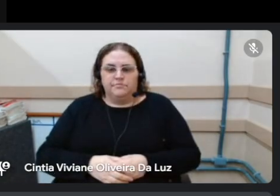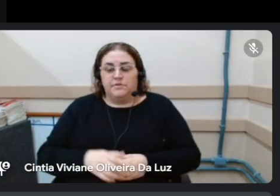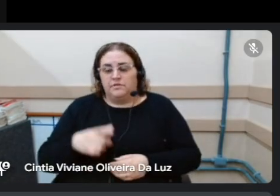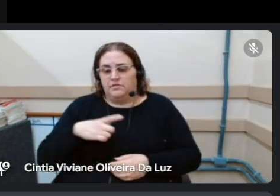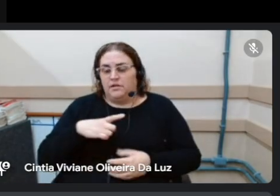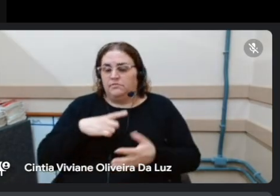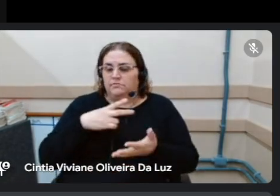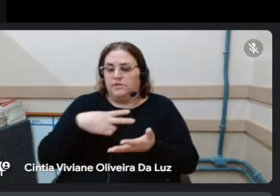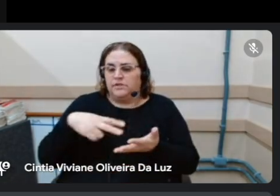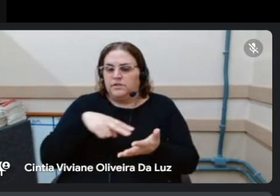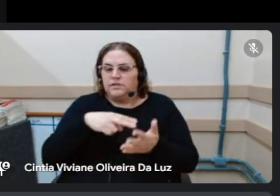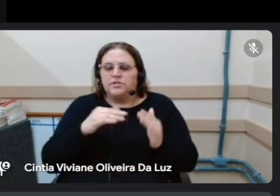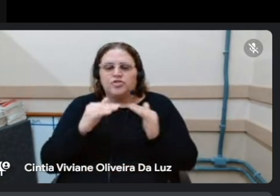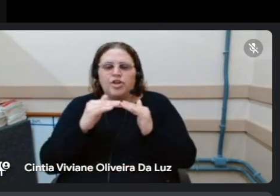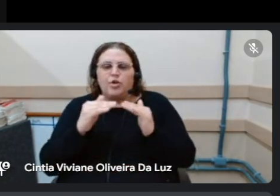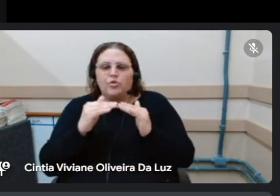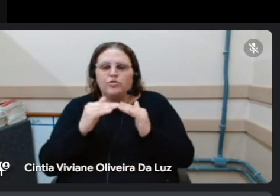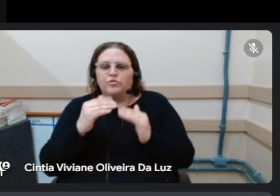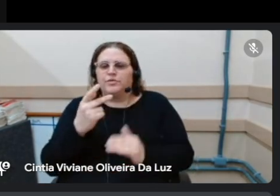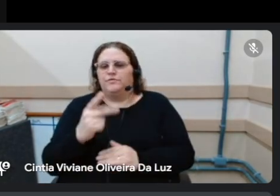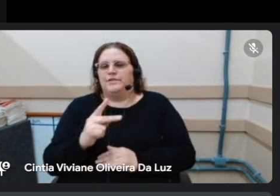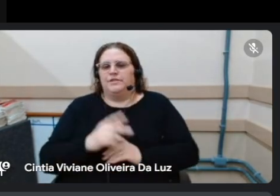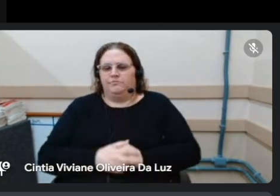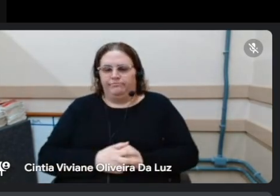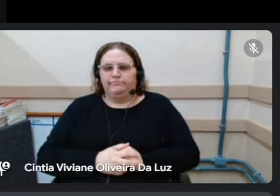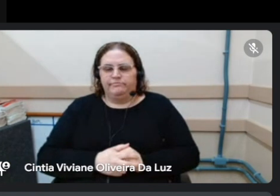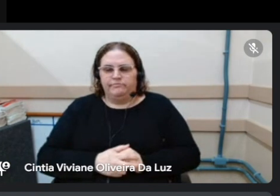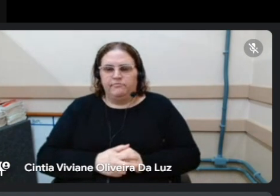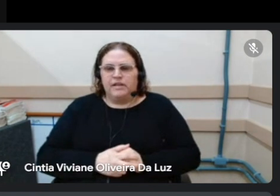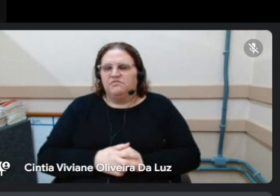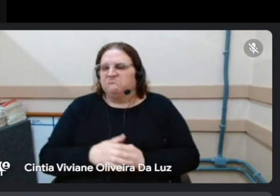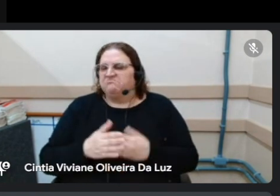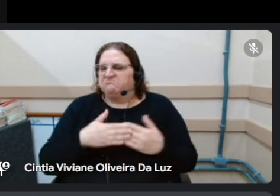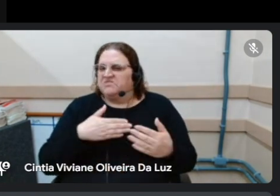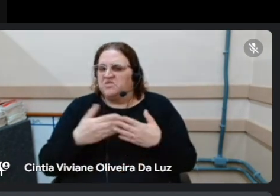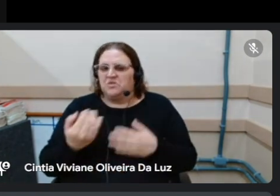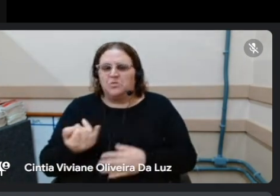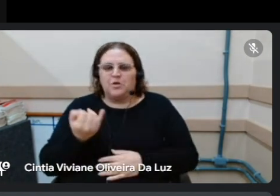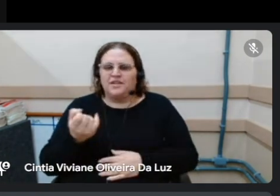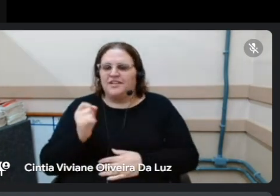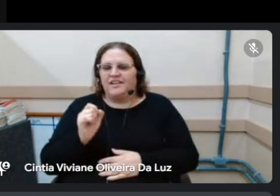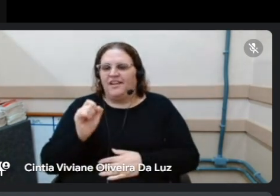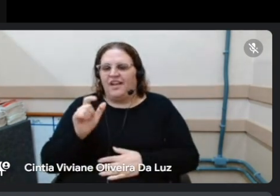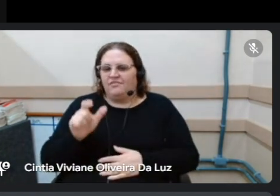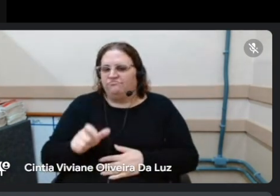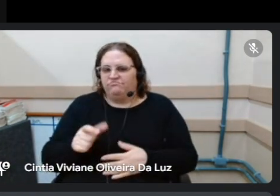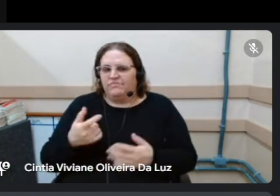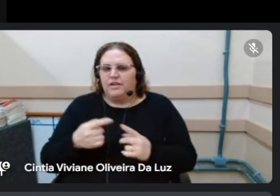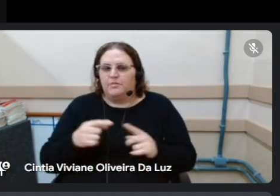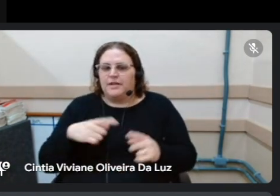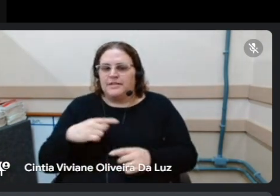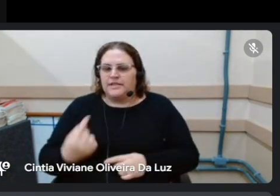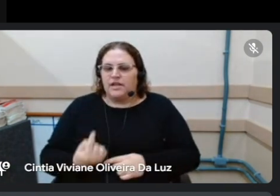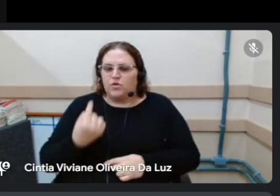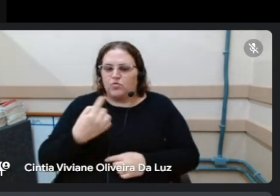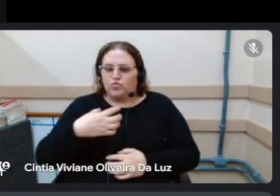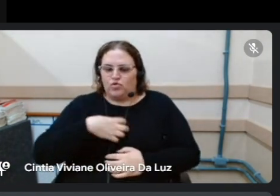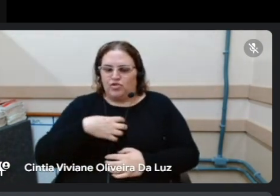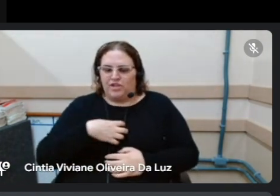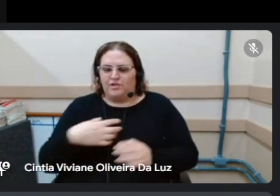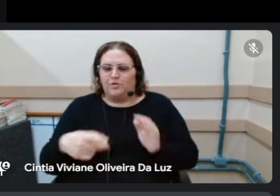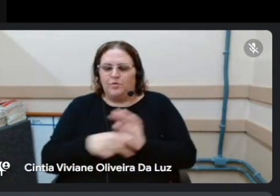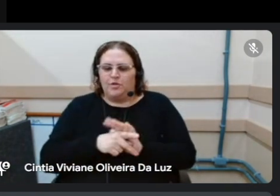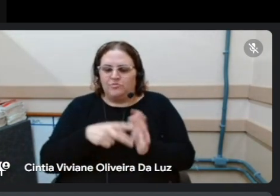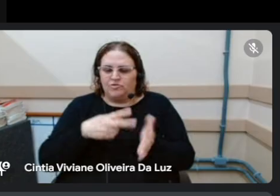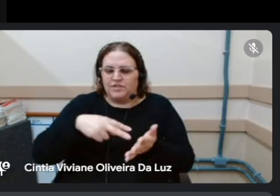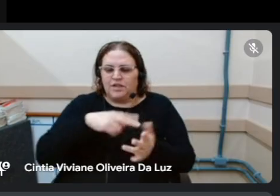sobre medida para você eh não importa quem existe um modo de dançar ou um tipo de